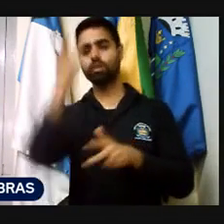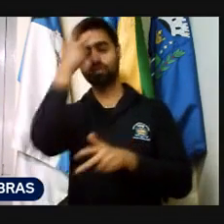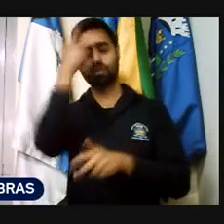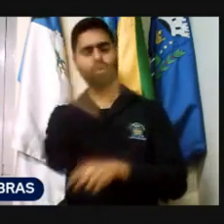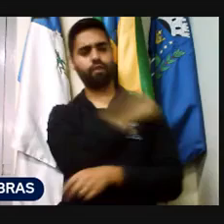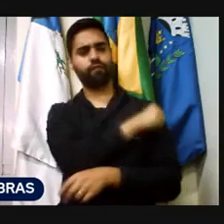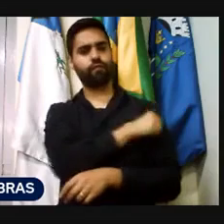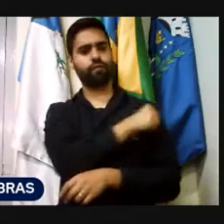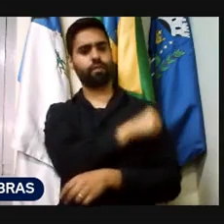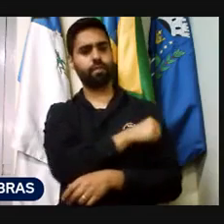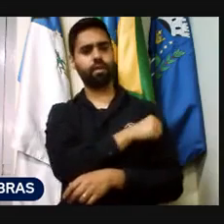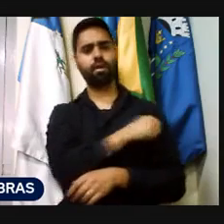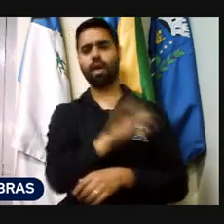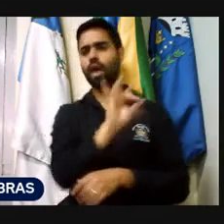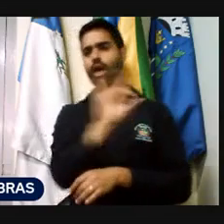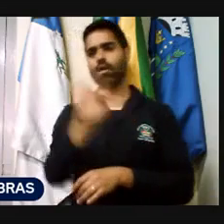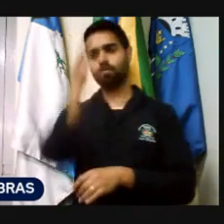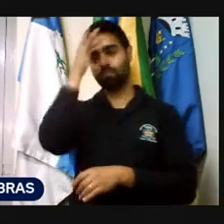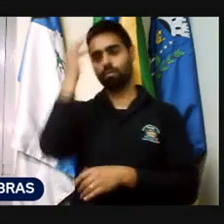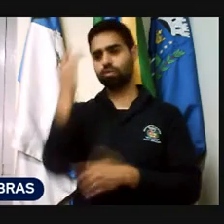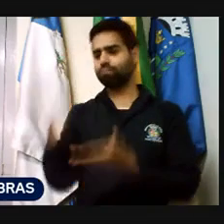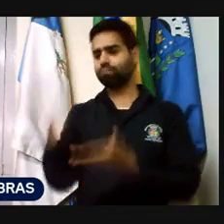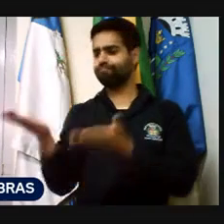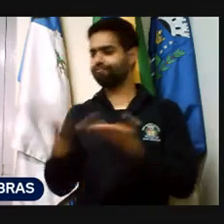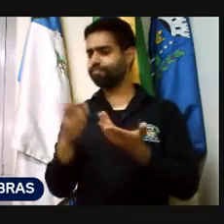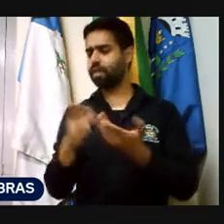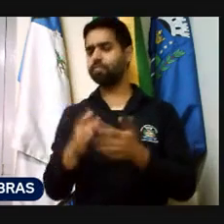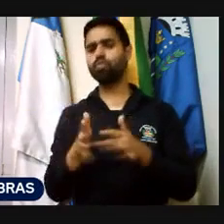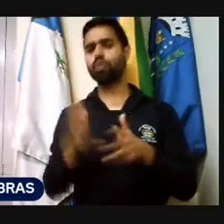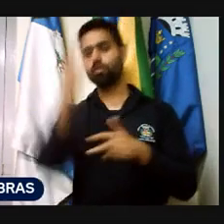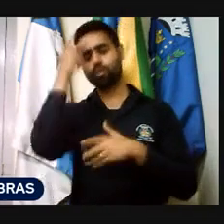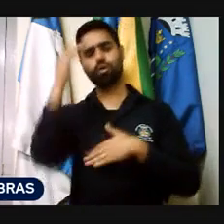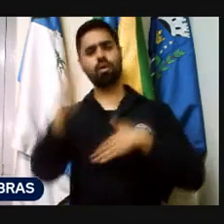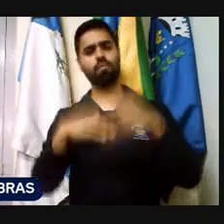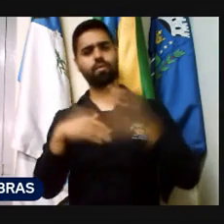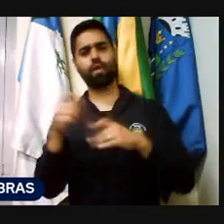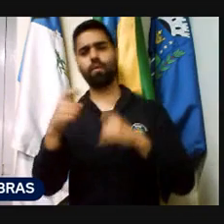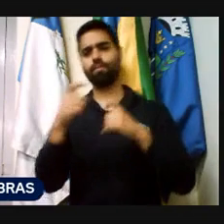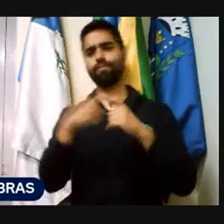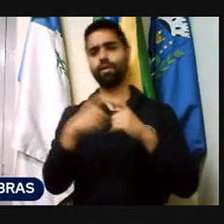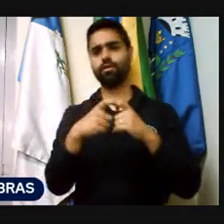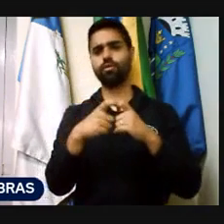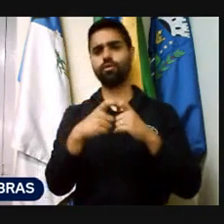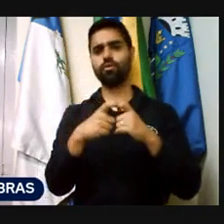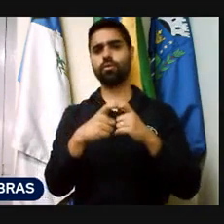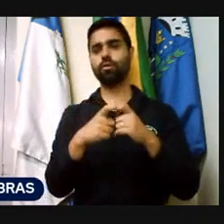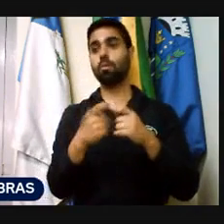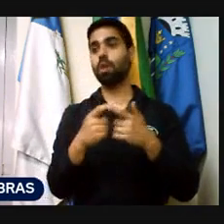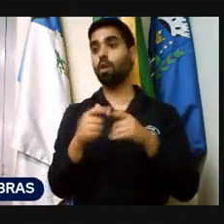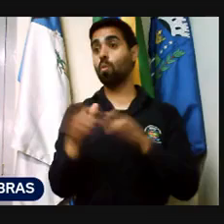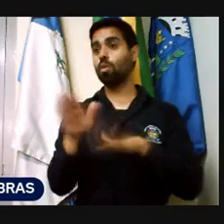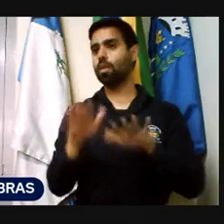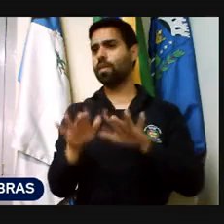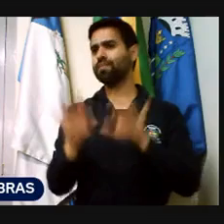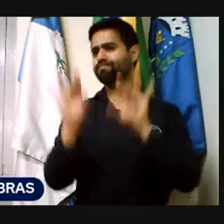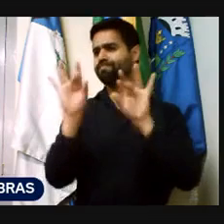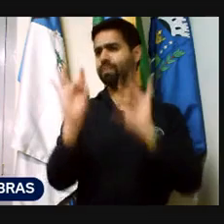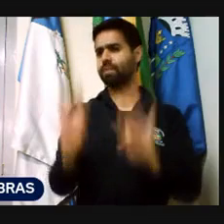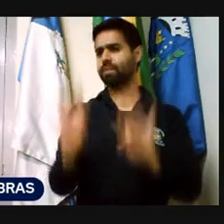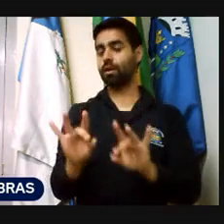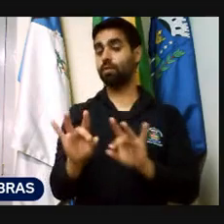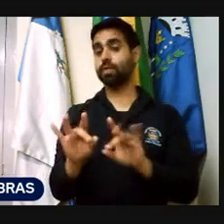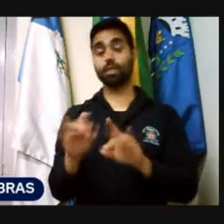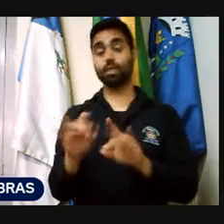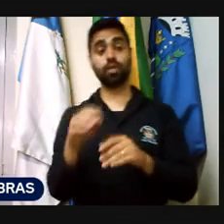o enfermeiro, o recepcionista, o médico, o tratamento lá é especial no